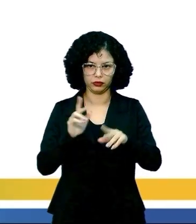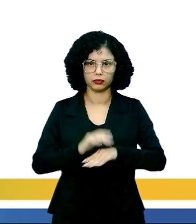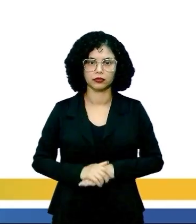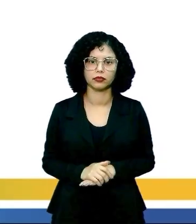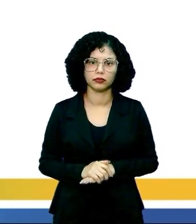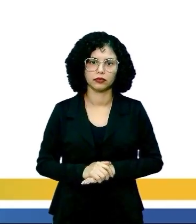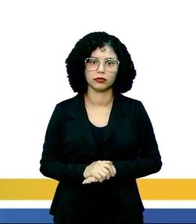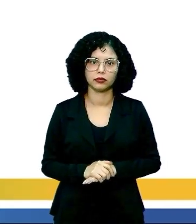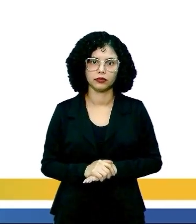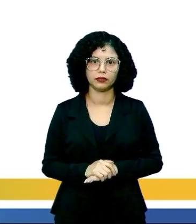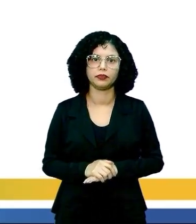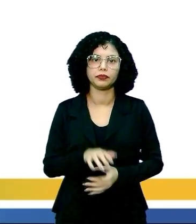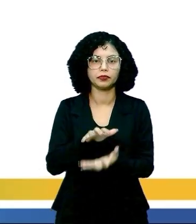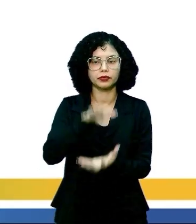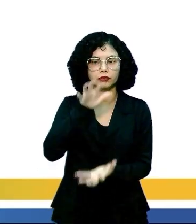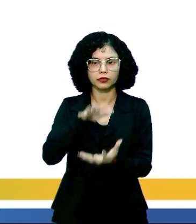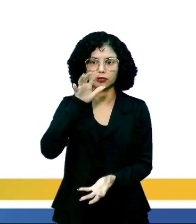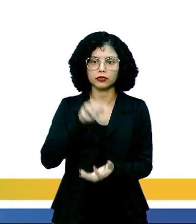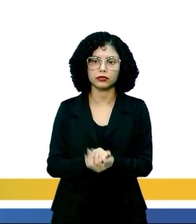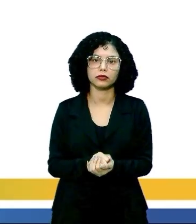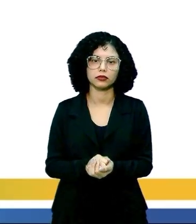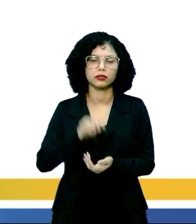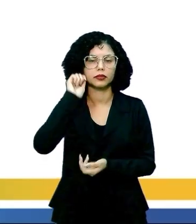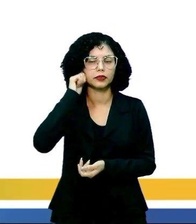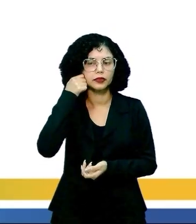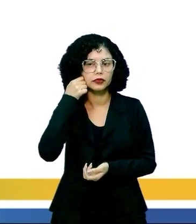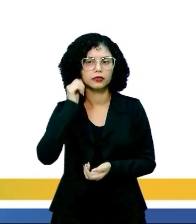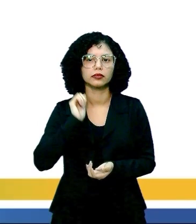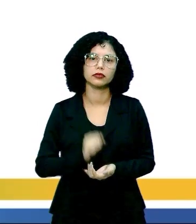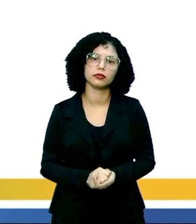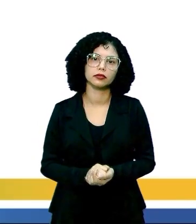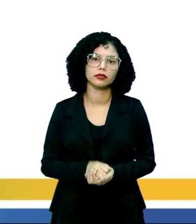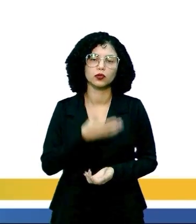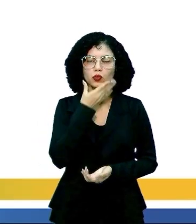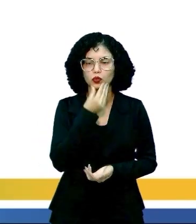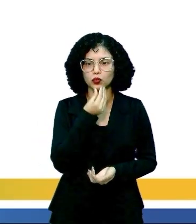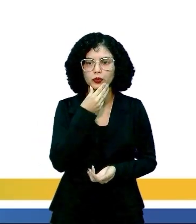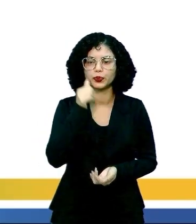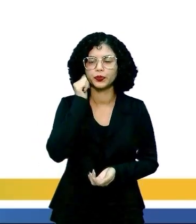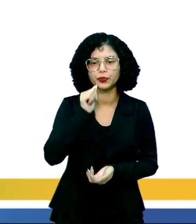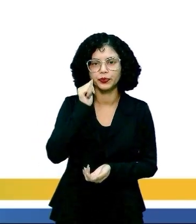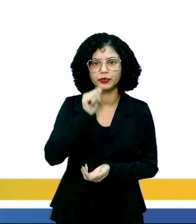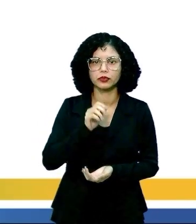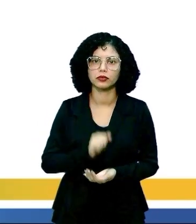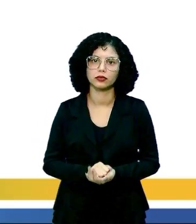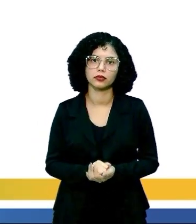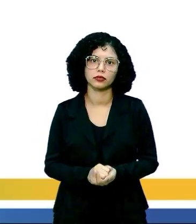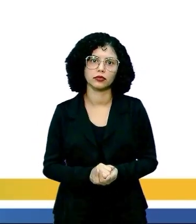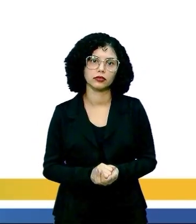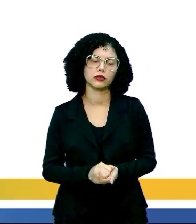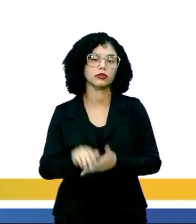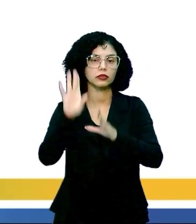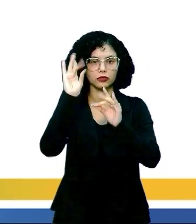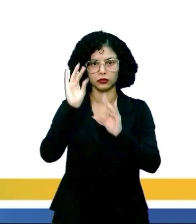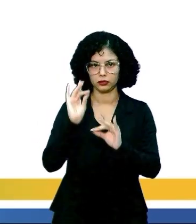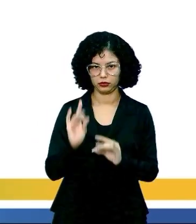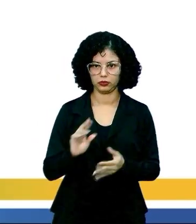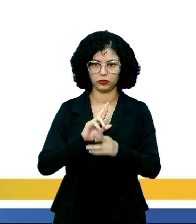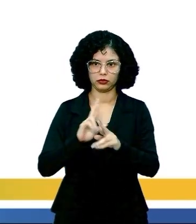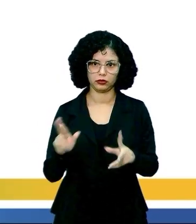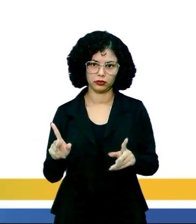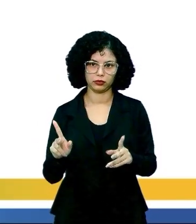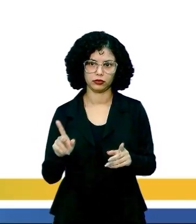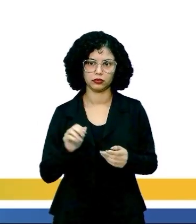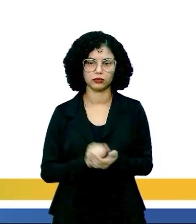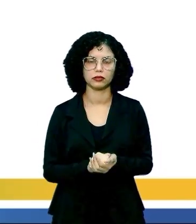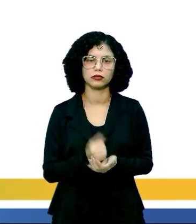né? Nós temos um idoso, nós temos uma pessoa negra, nós temos homens, mulheres, e essas distinções vão